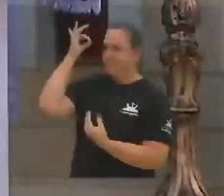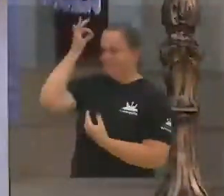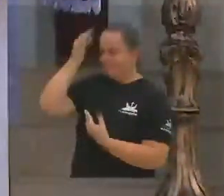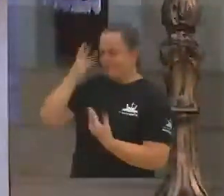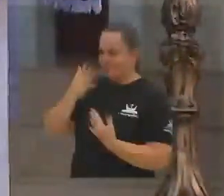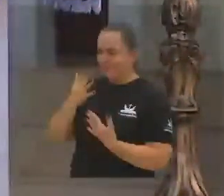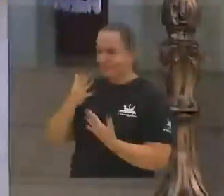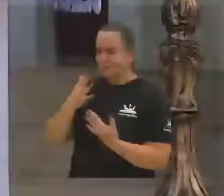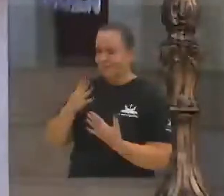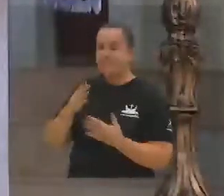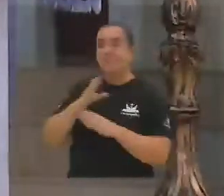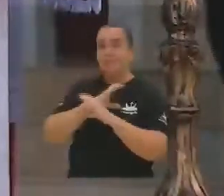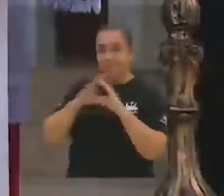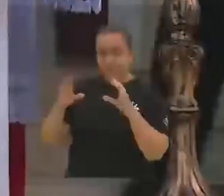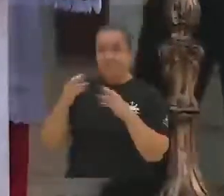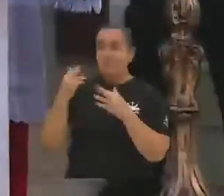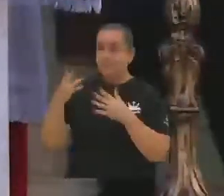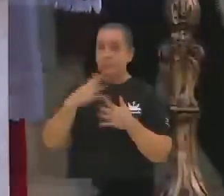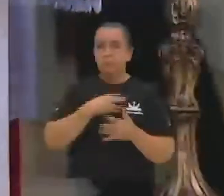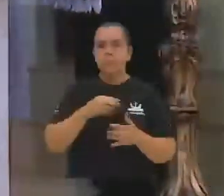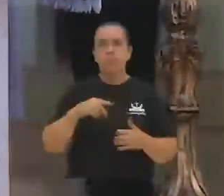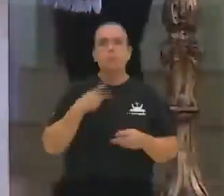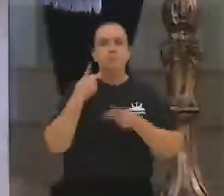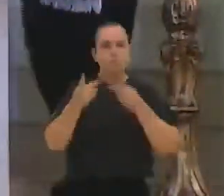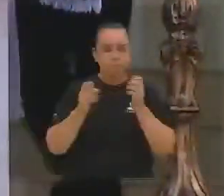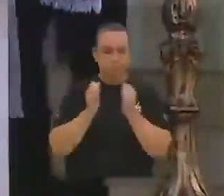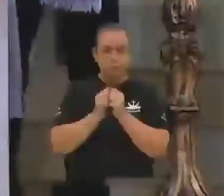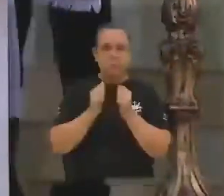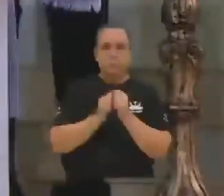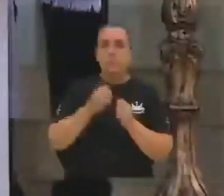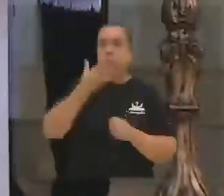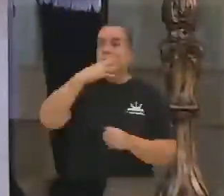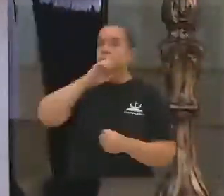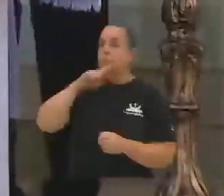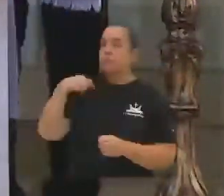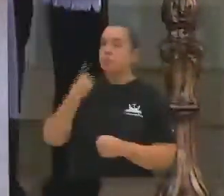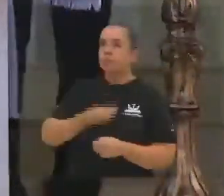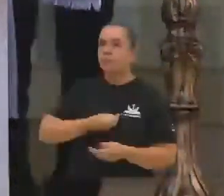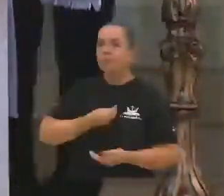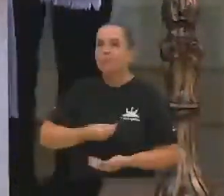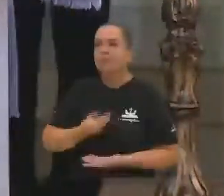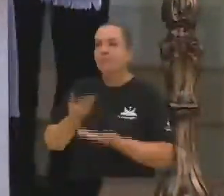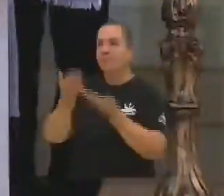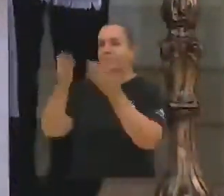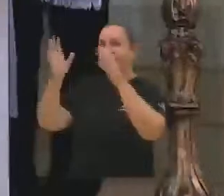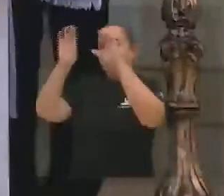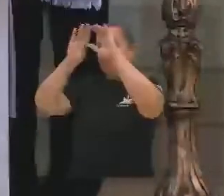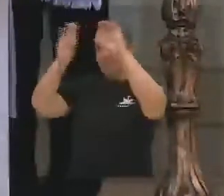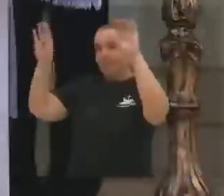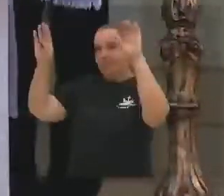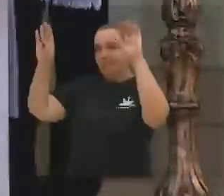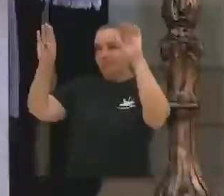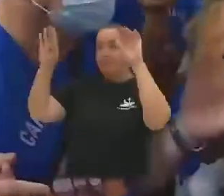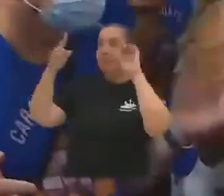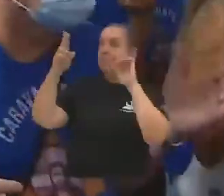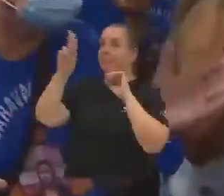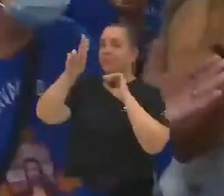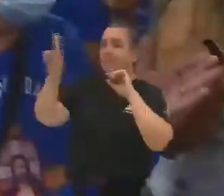e a liberdade de filhos, digamos juntos: Pai nosso, que estais nos